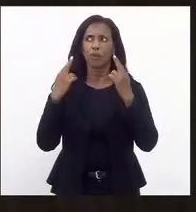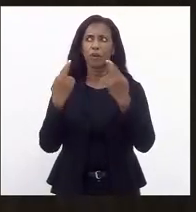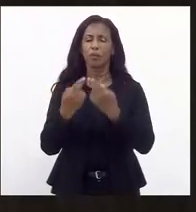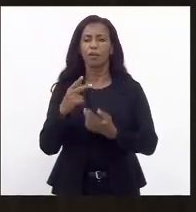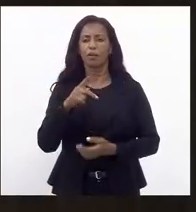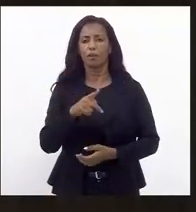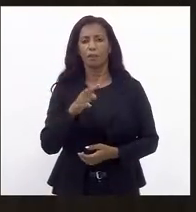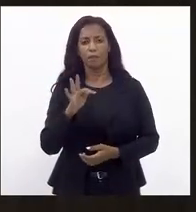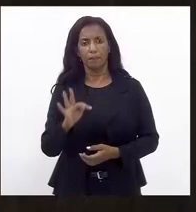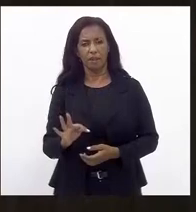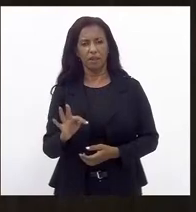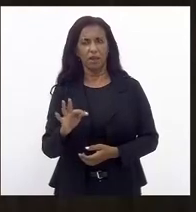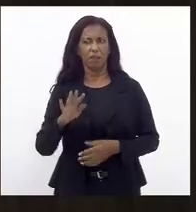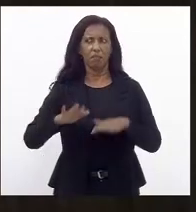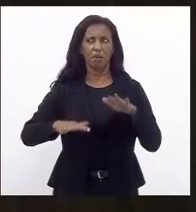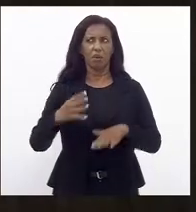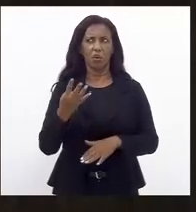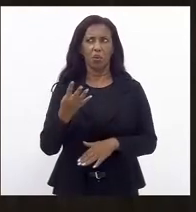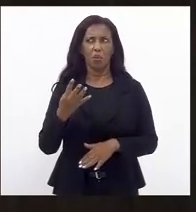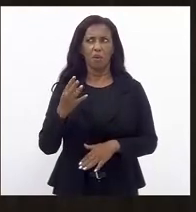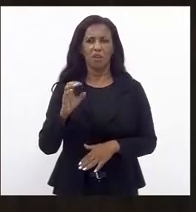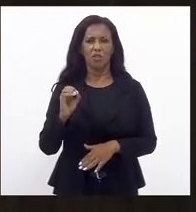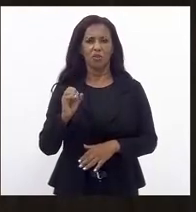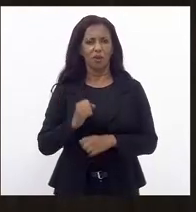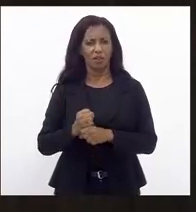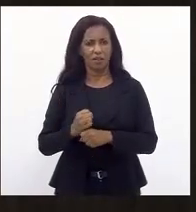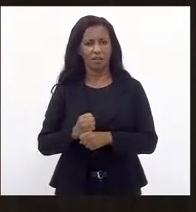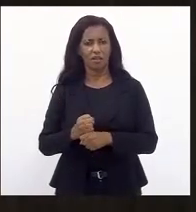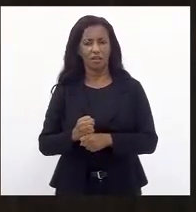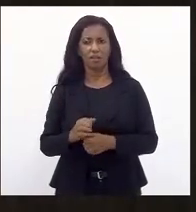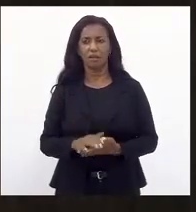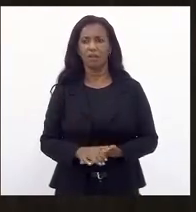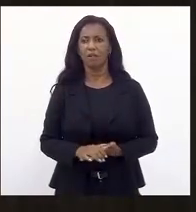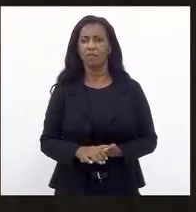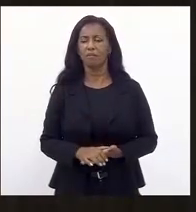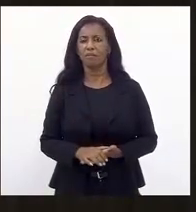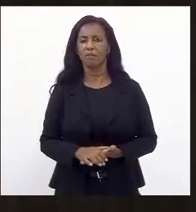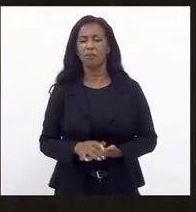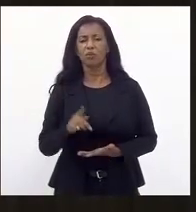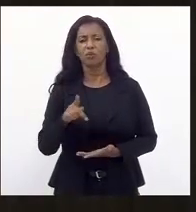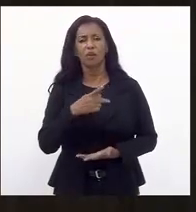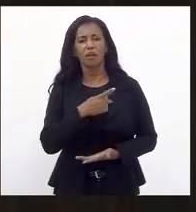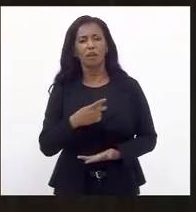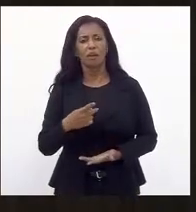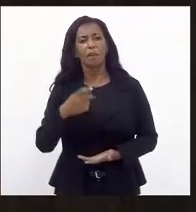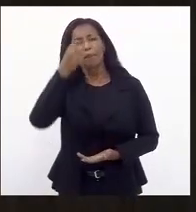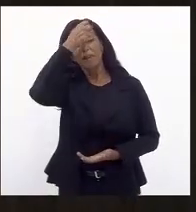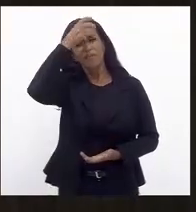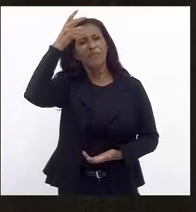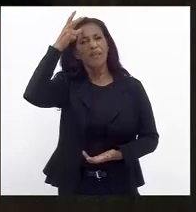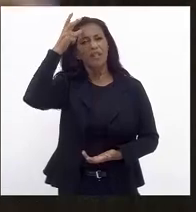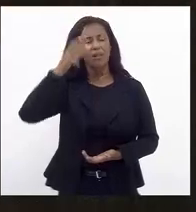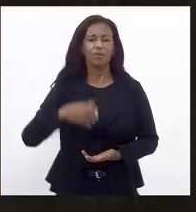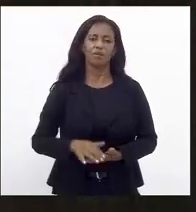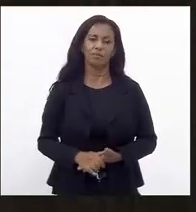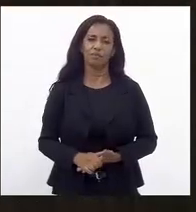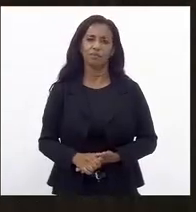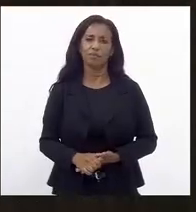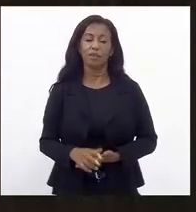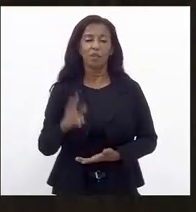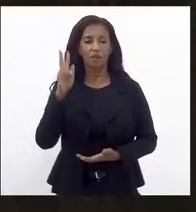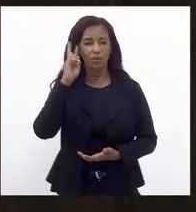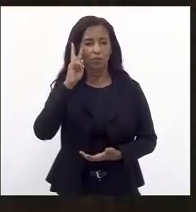do PT deve fazer uns quarenta e tantos anos mostrar essa era era prefeito eu